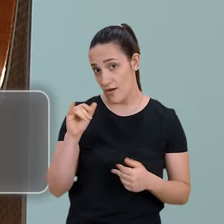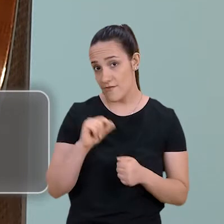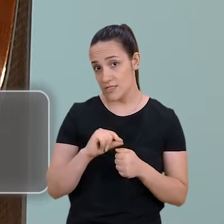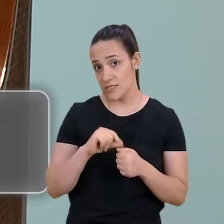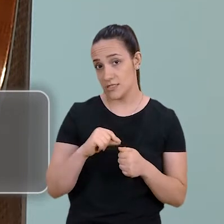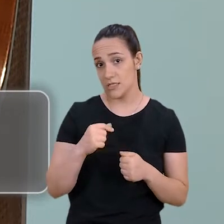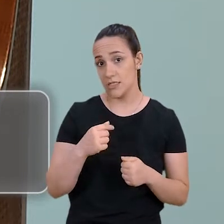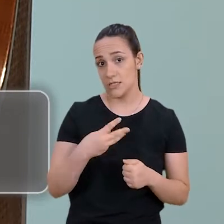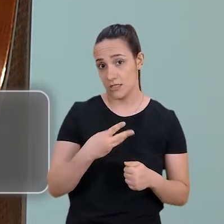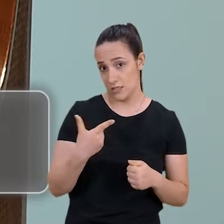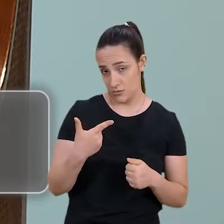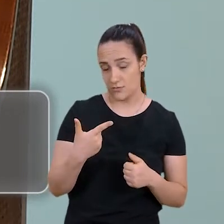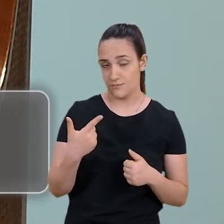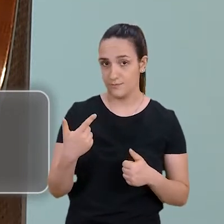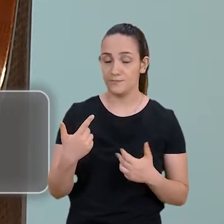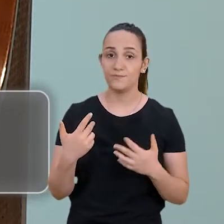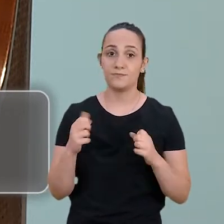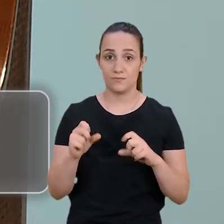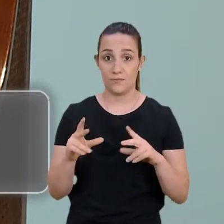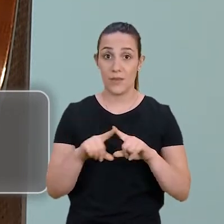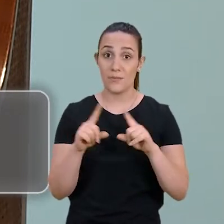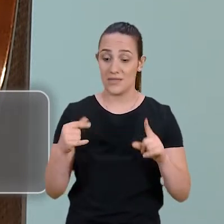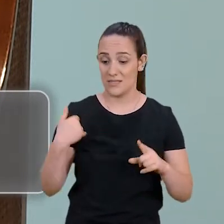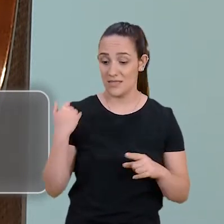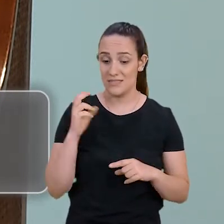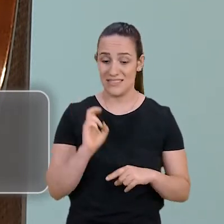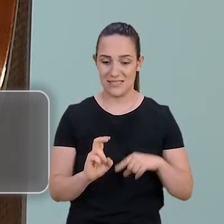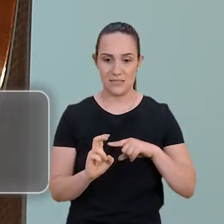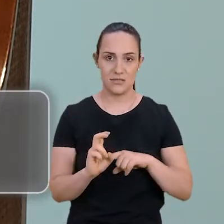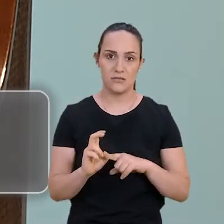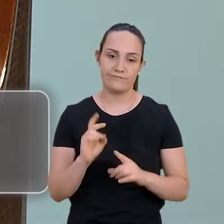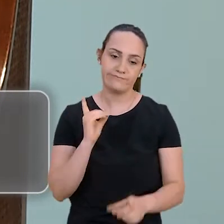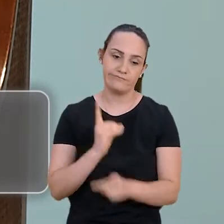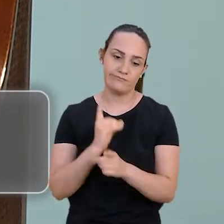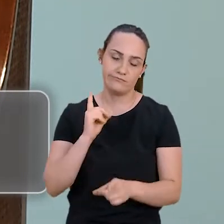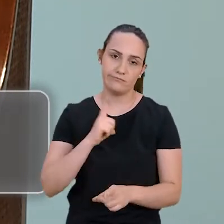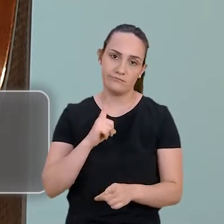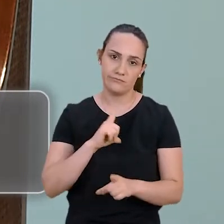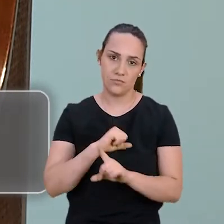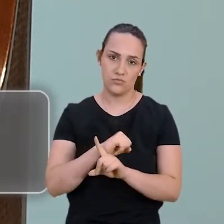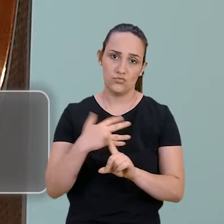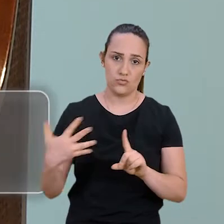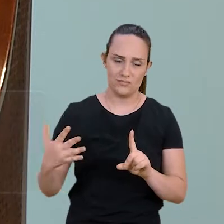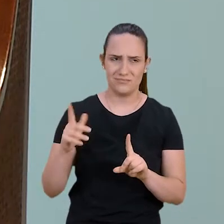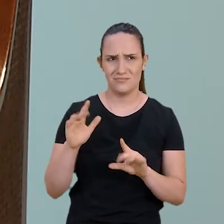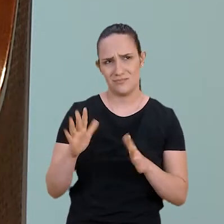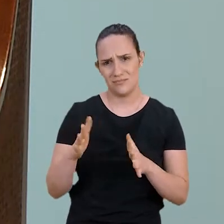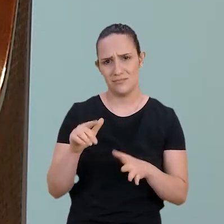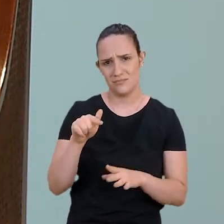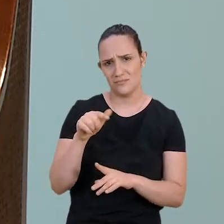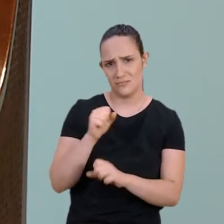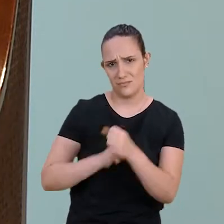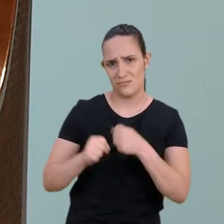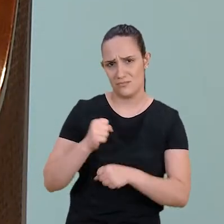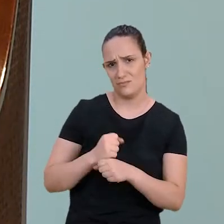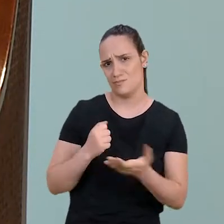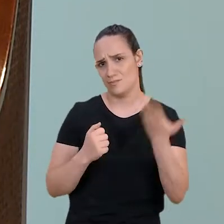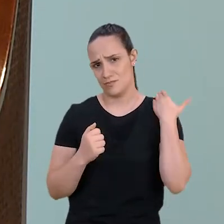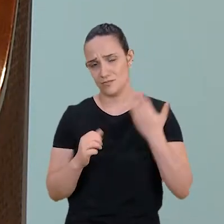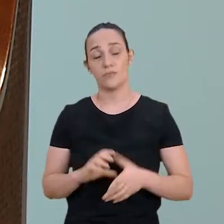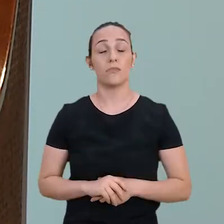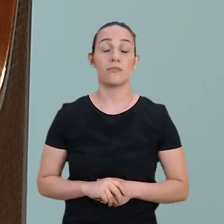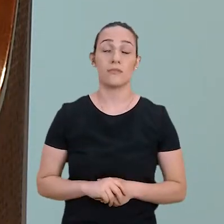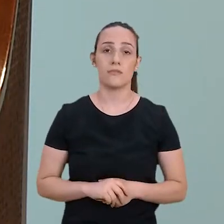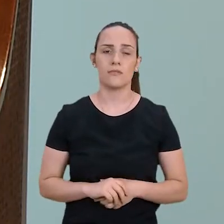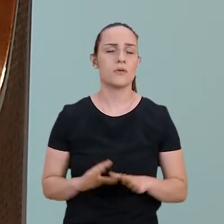foi diagnosticado aos 5 anos de idade, então há quase 27 anos atrás, né? E assim,